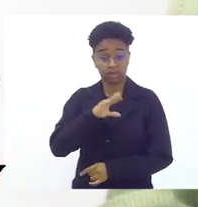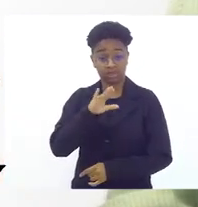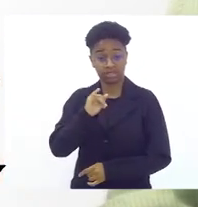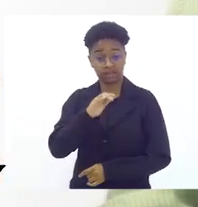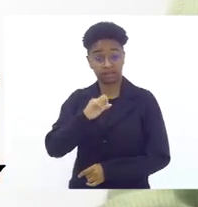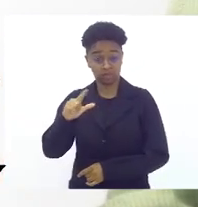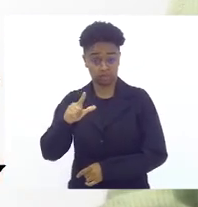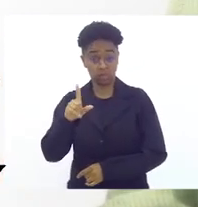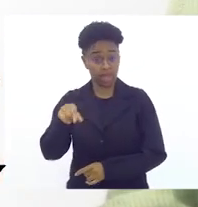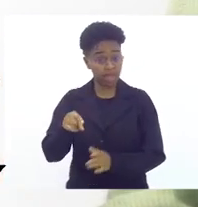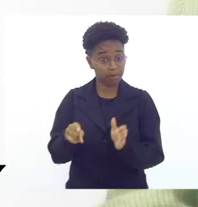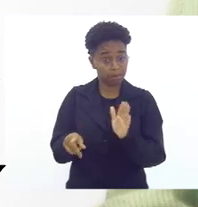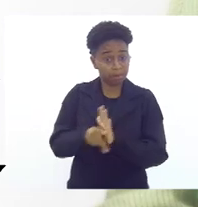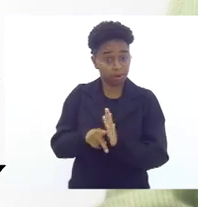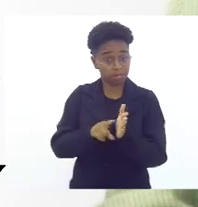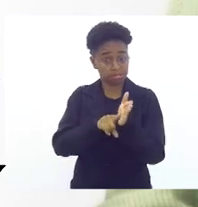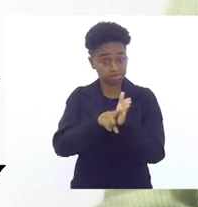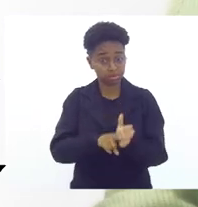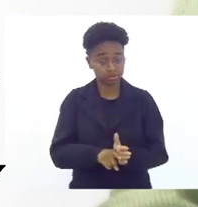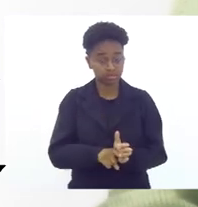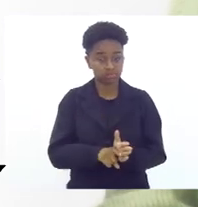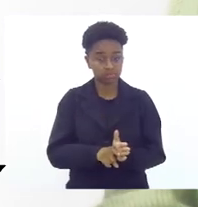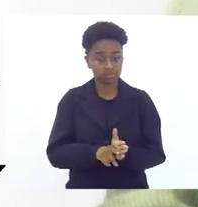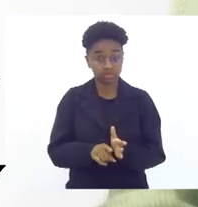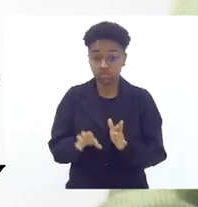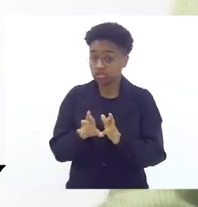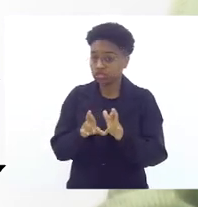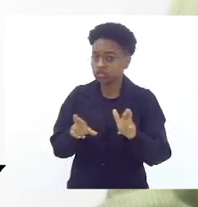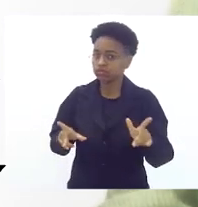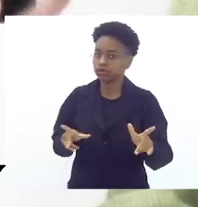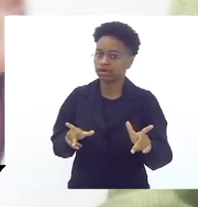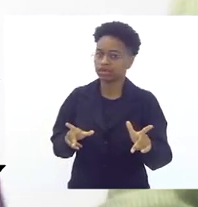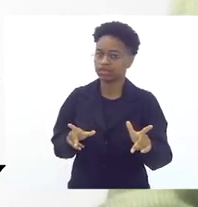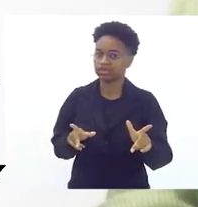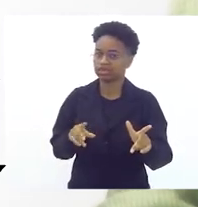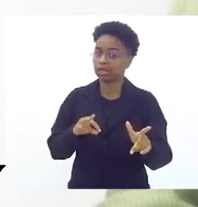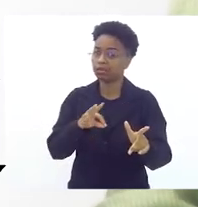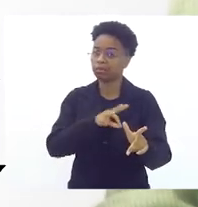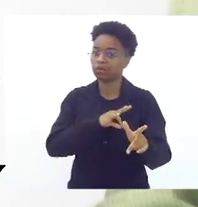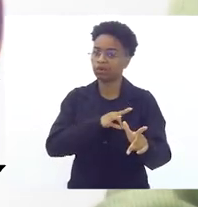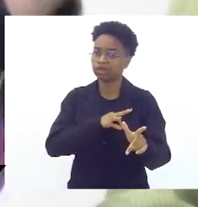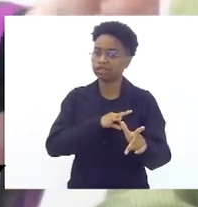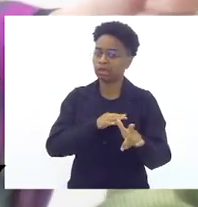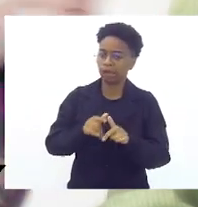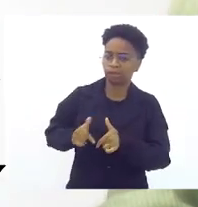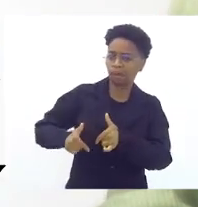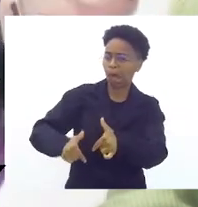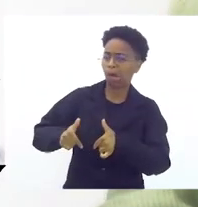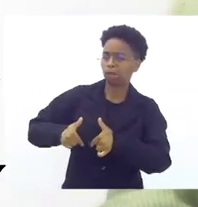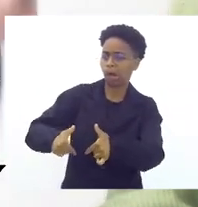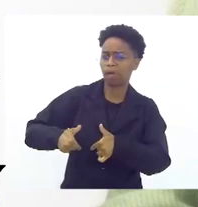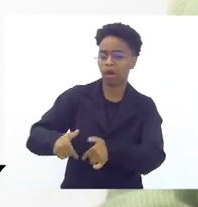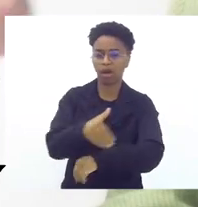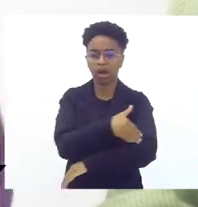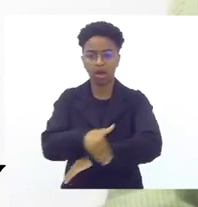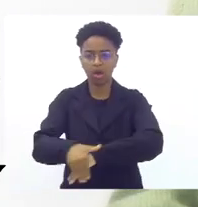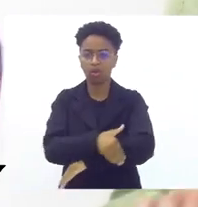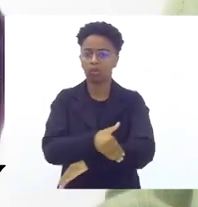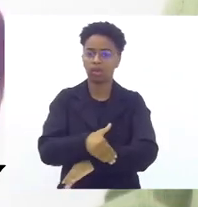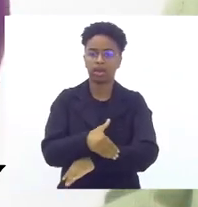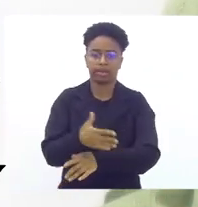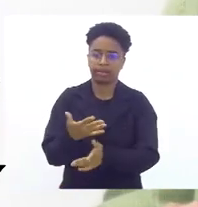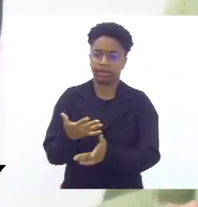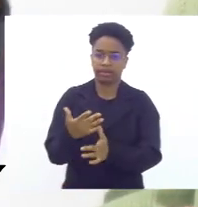polícia investigativa é diferente da polícia repressiva que tá nas ruas e aborda